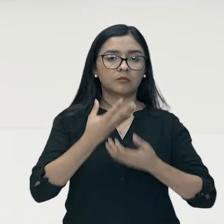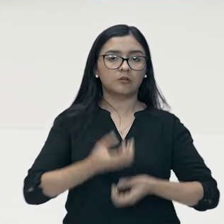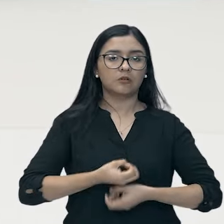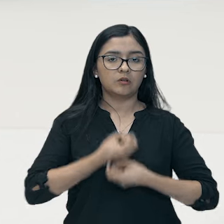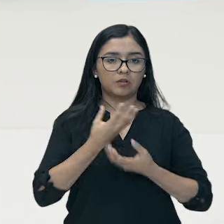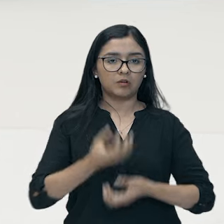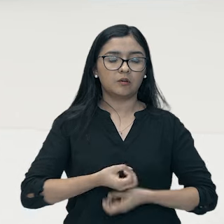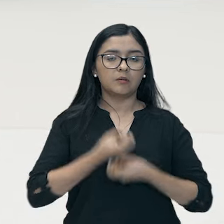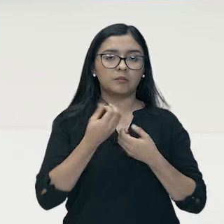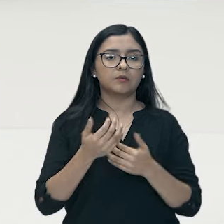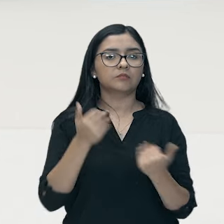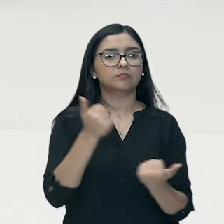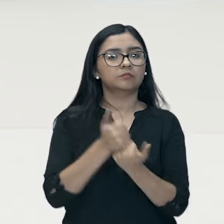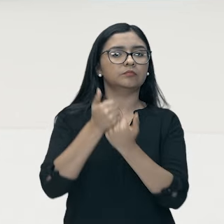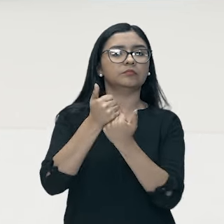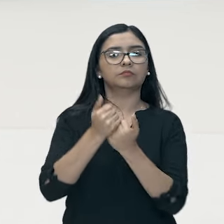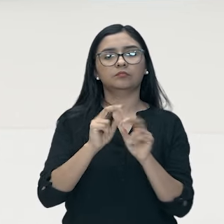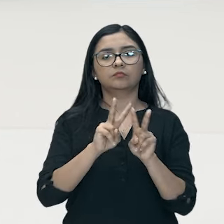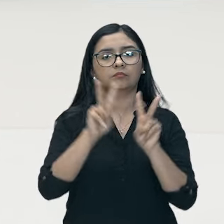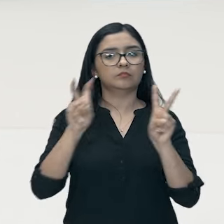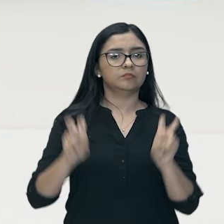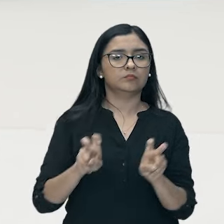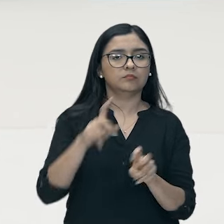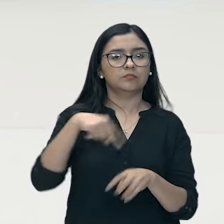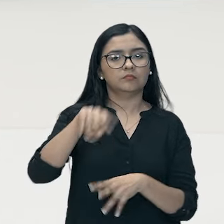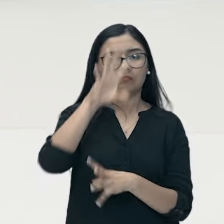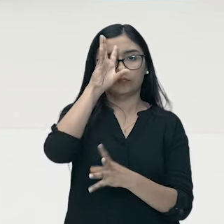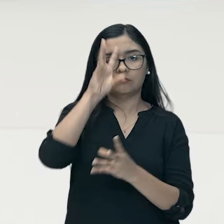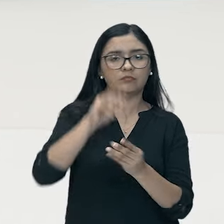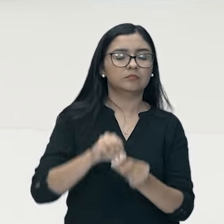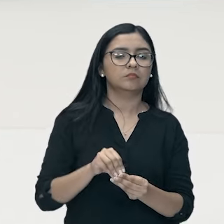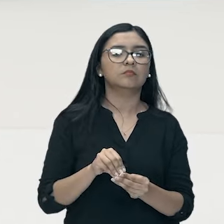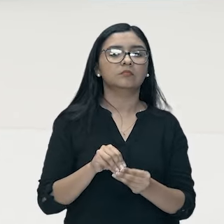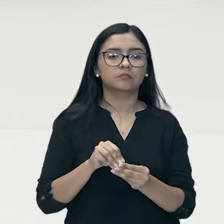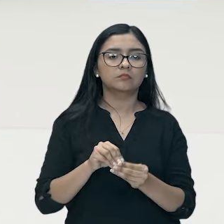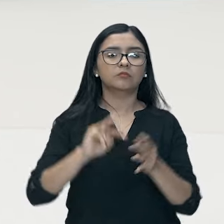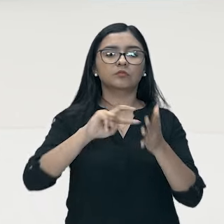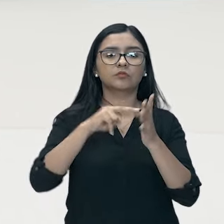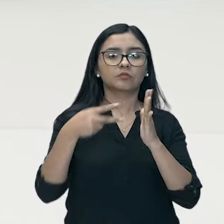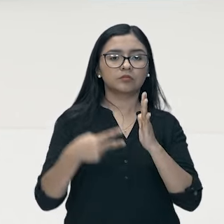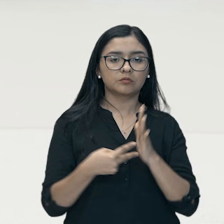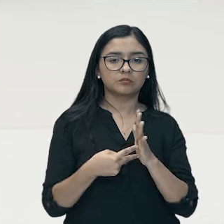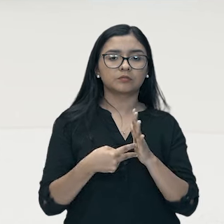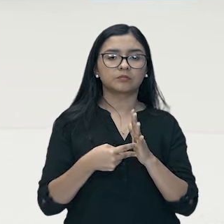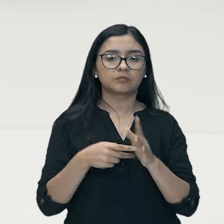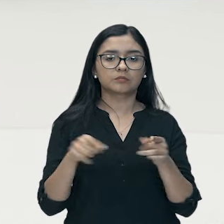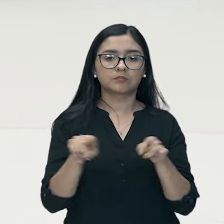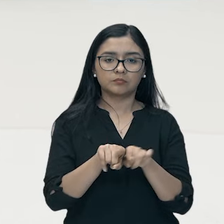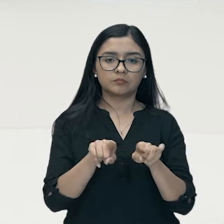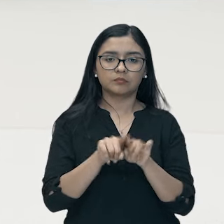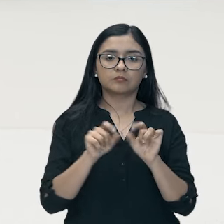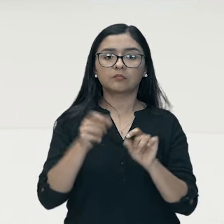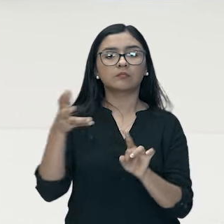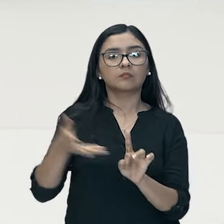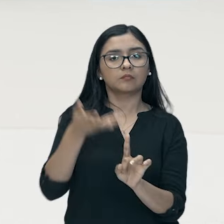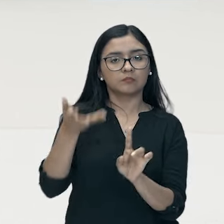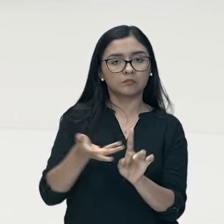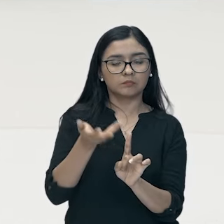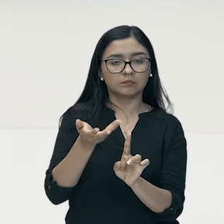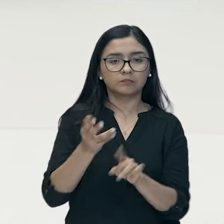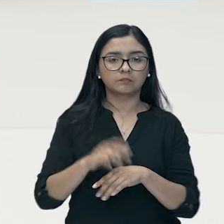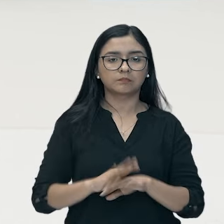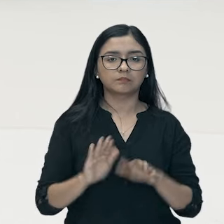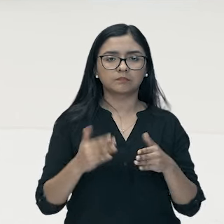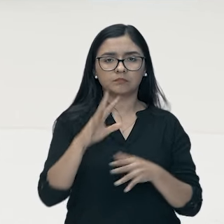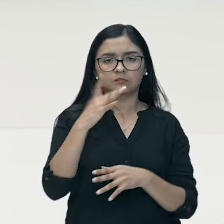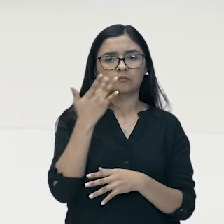dar apoio temático ou resumi lhe o sentido ou a motivação gente então não sei se